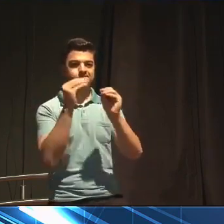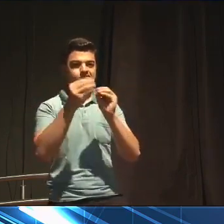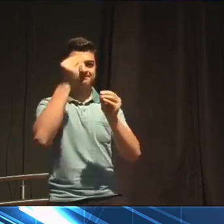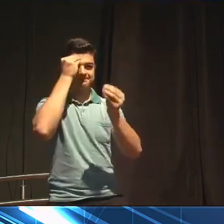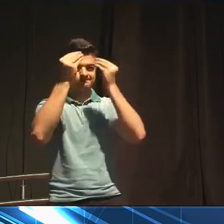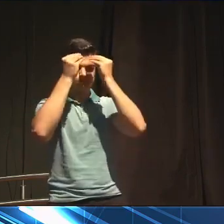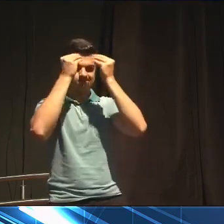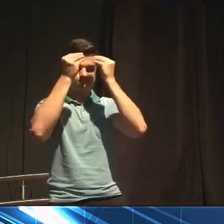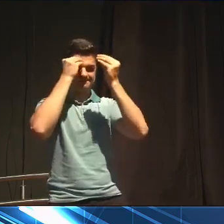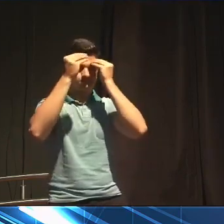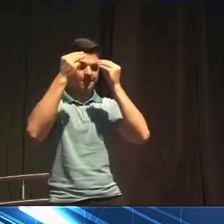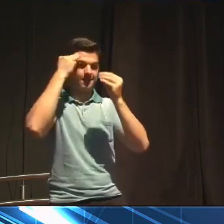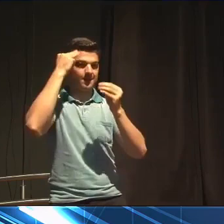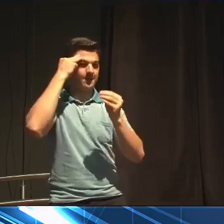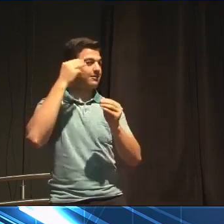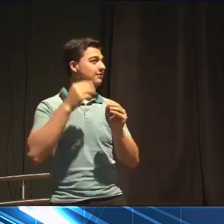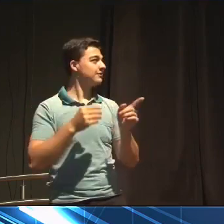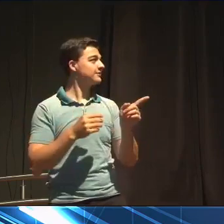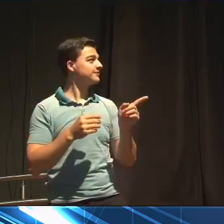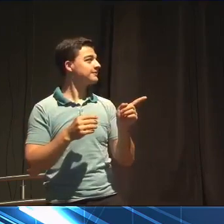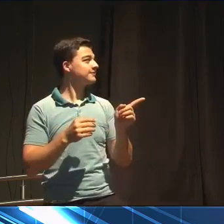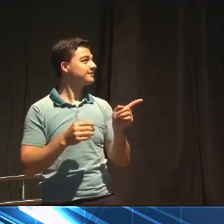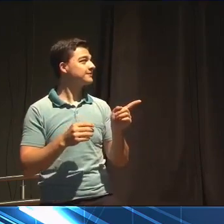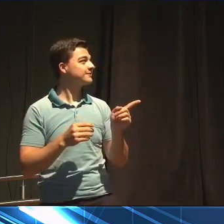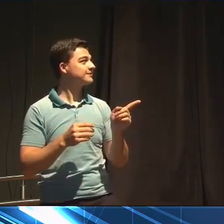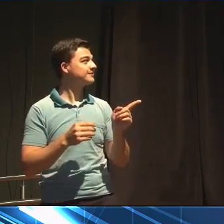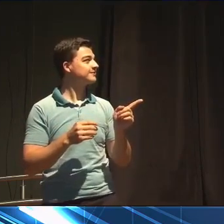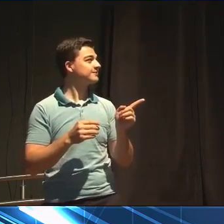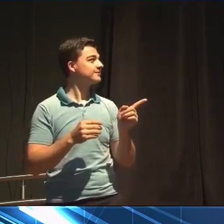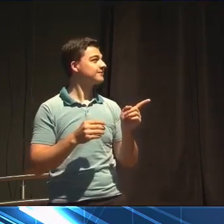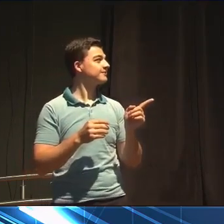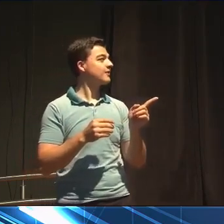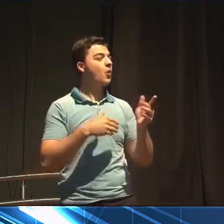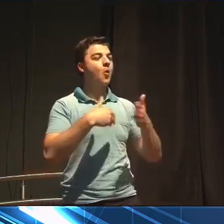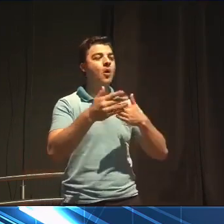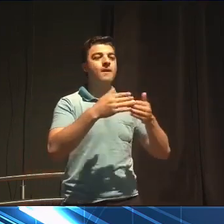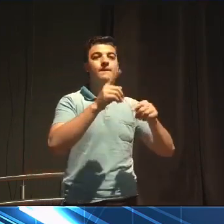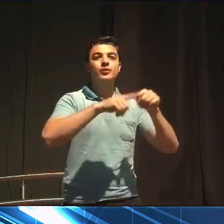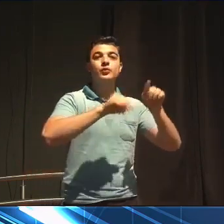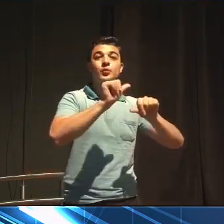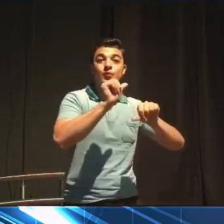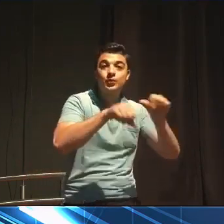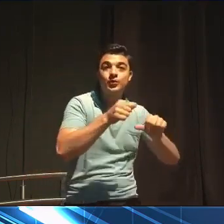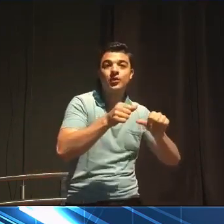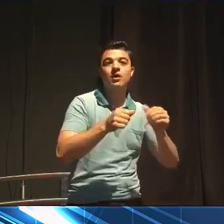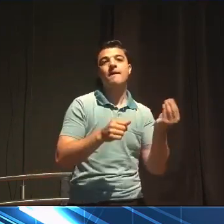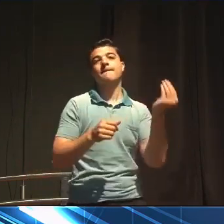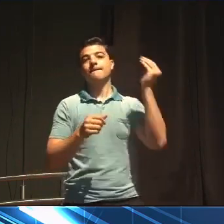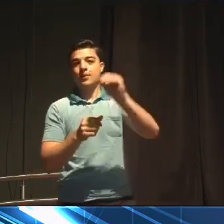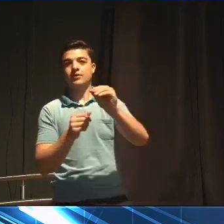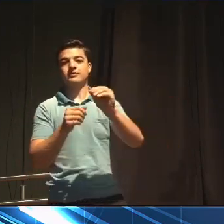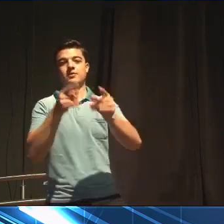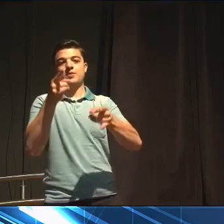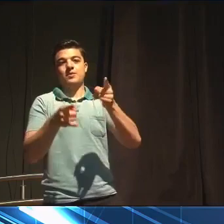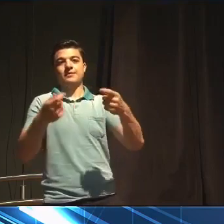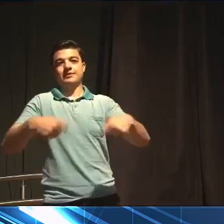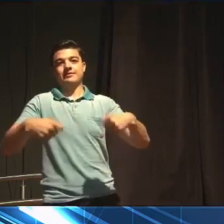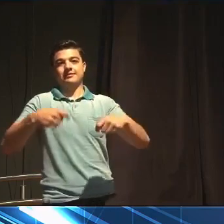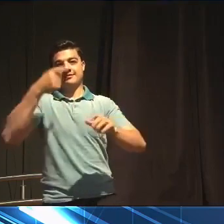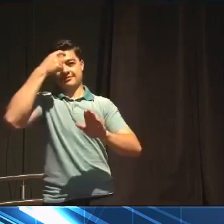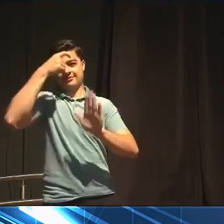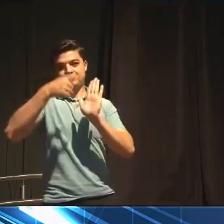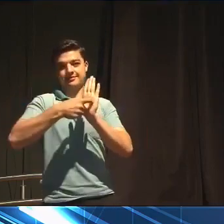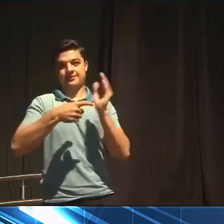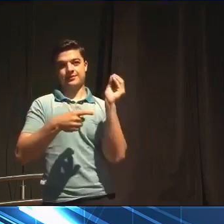a latinha por causa da Copa, você tem que retreinar a IA inteira, né? Aqui a simulação no digital e no real, consegue olhar